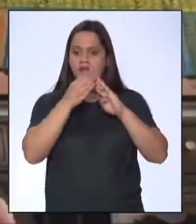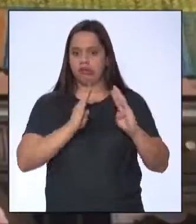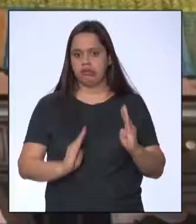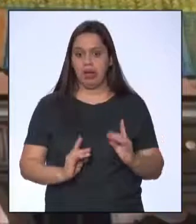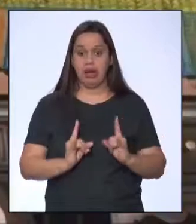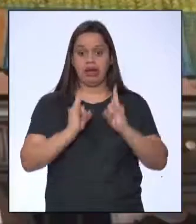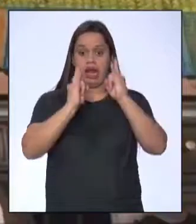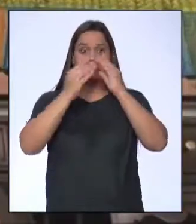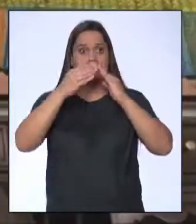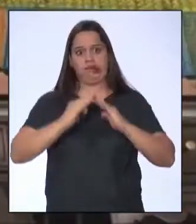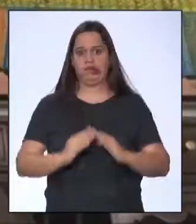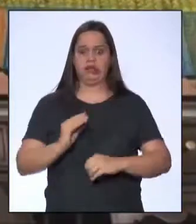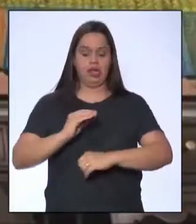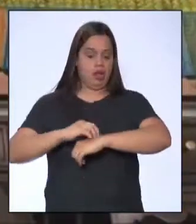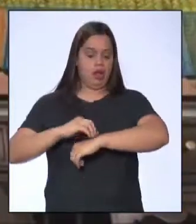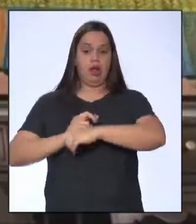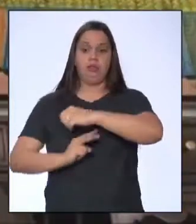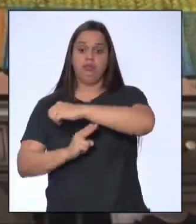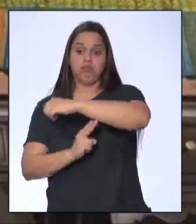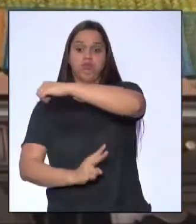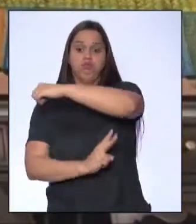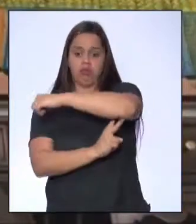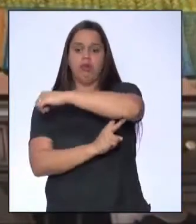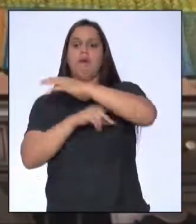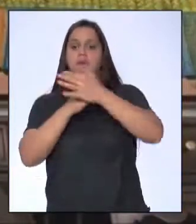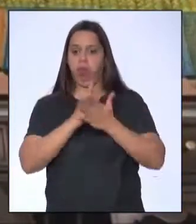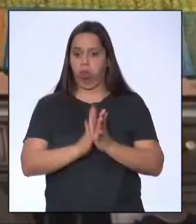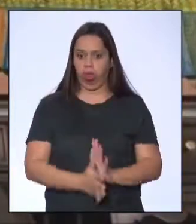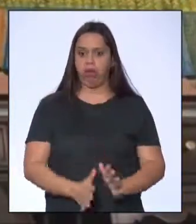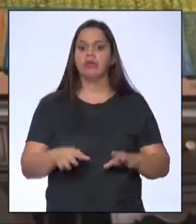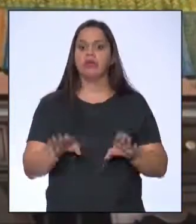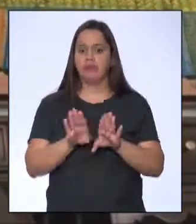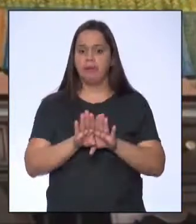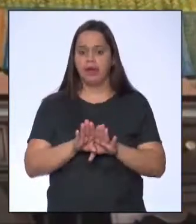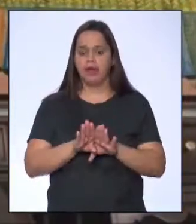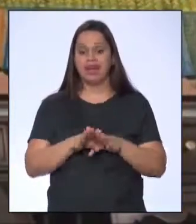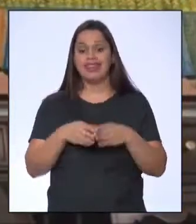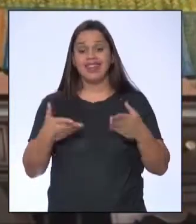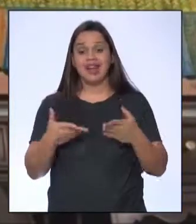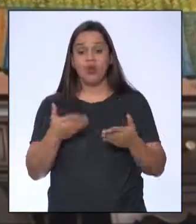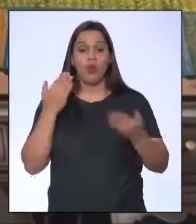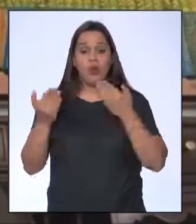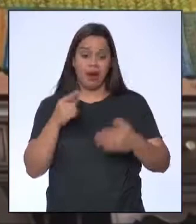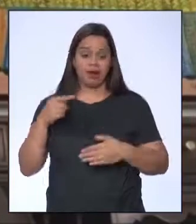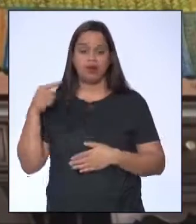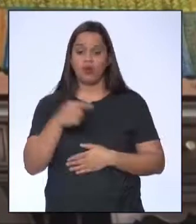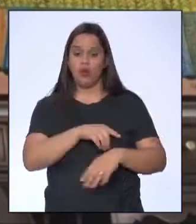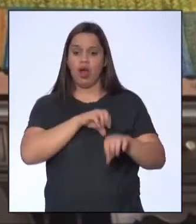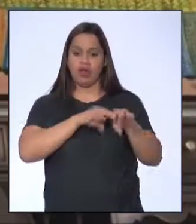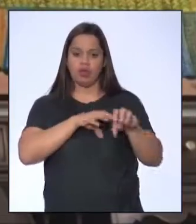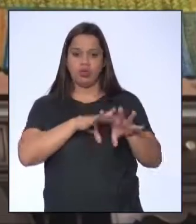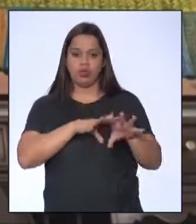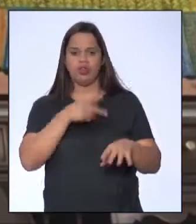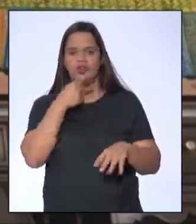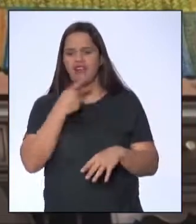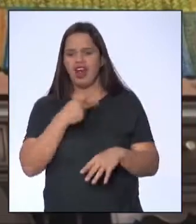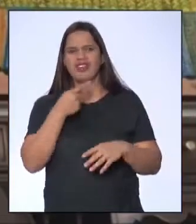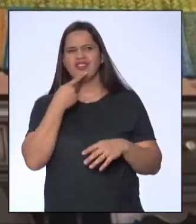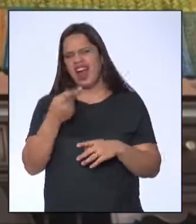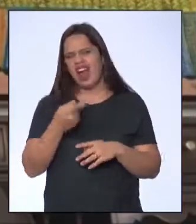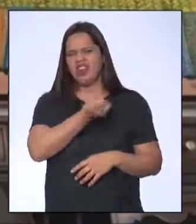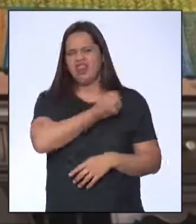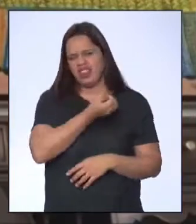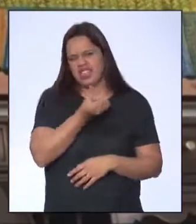que cai. Então, na educação, quando a gente fala tirou 6, está na linha de corte,